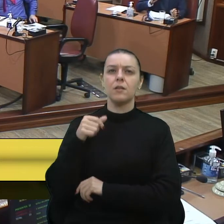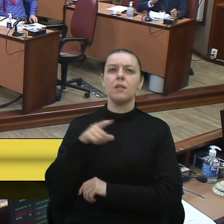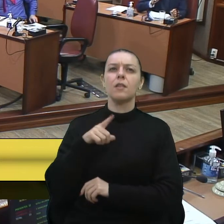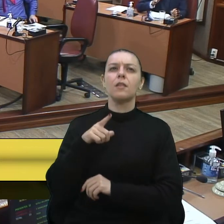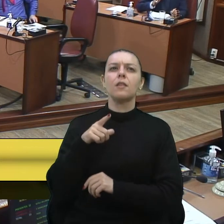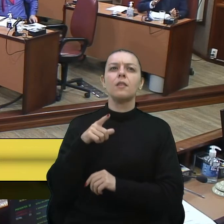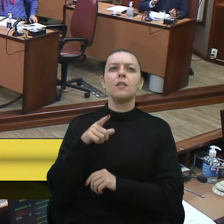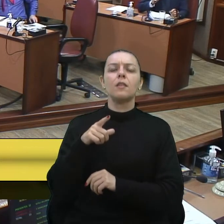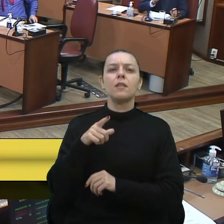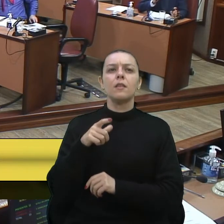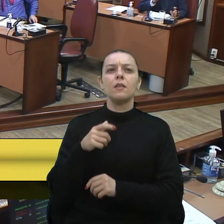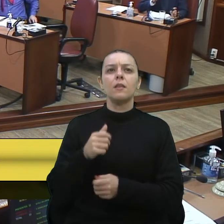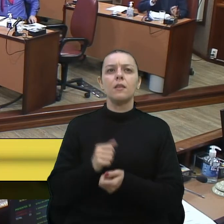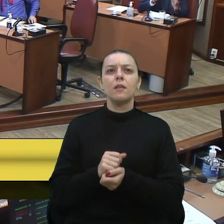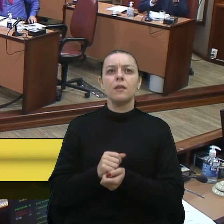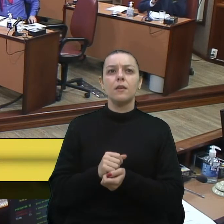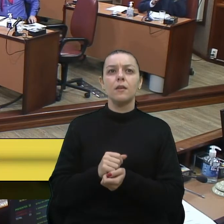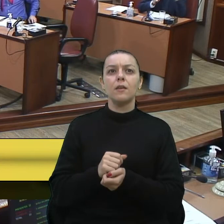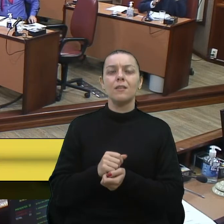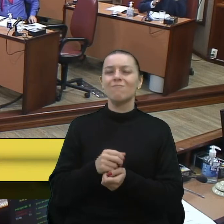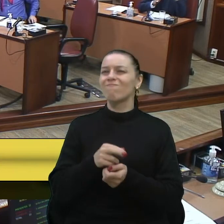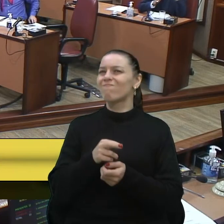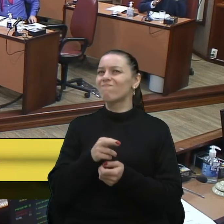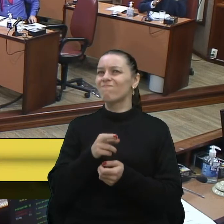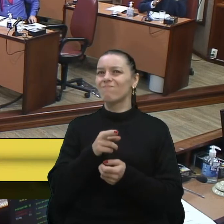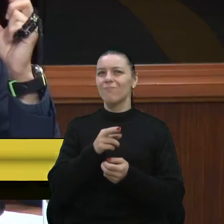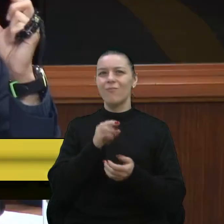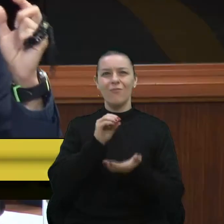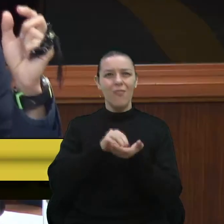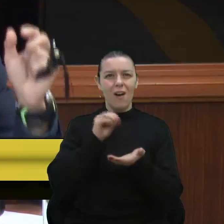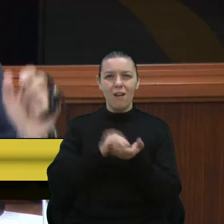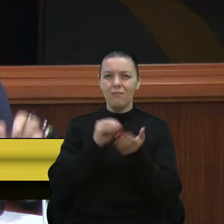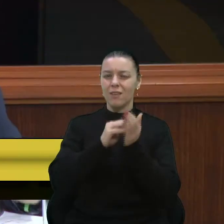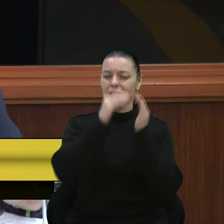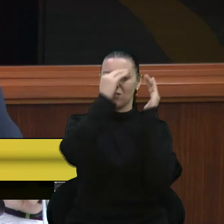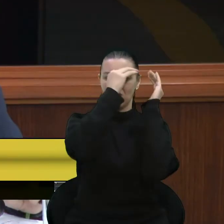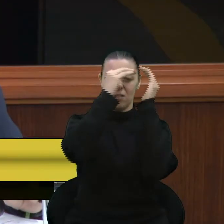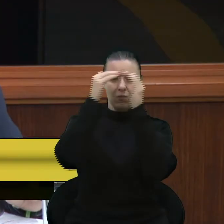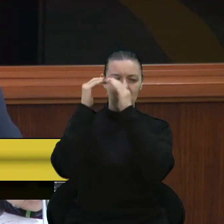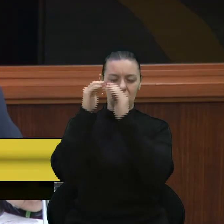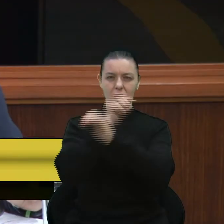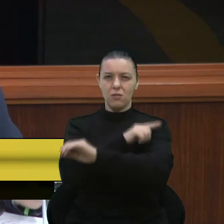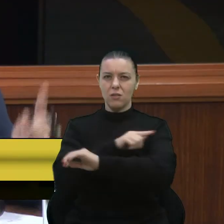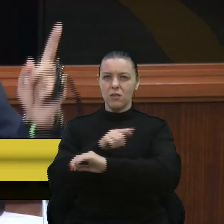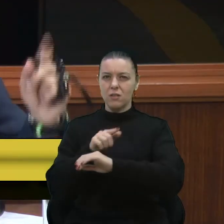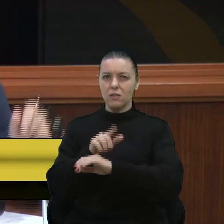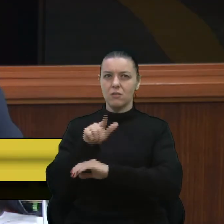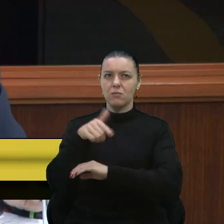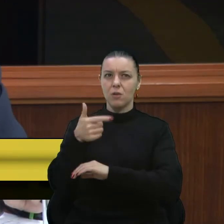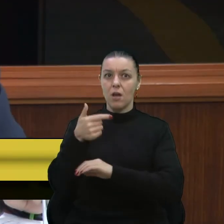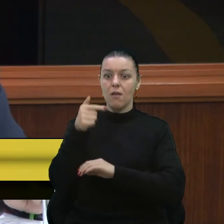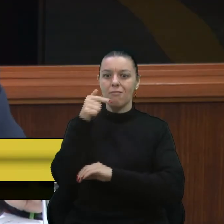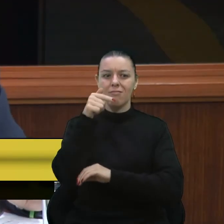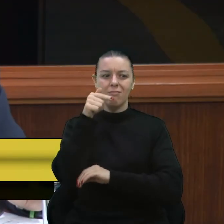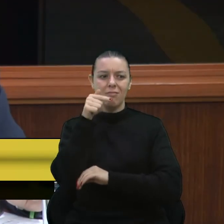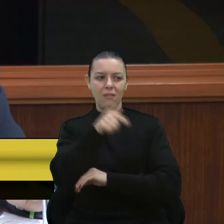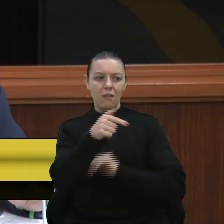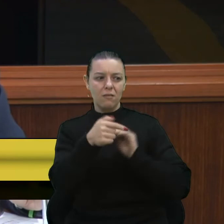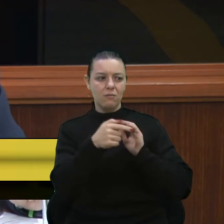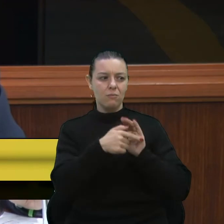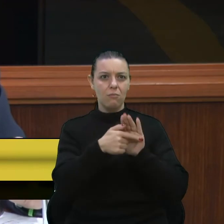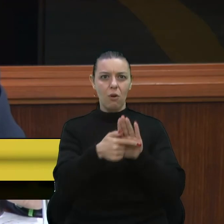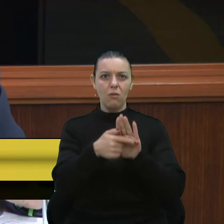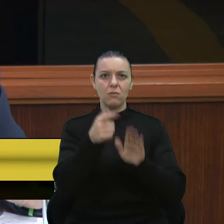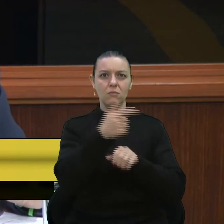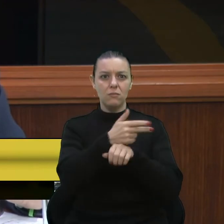população. E a irresponsabilidade, a falta de respeito, a falta de educação com o próximo é desse cidadão. Você tem que ser